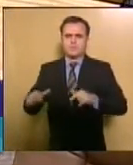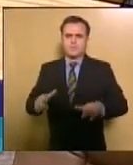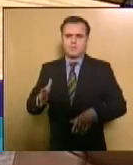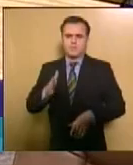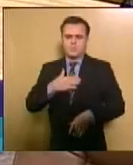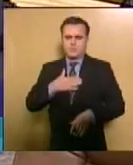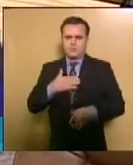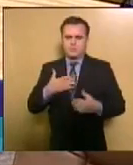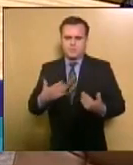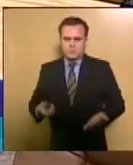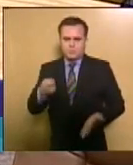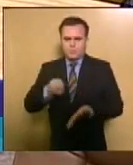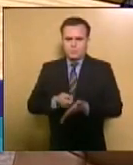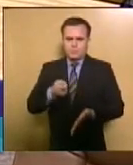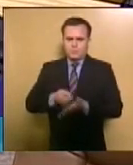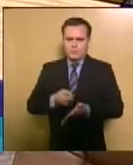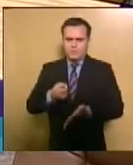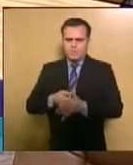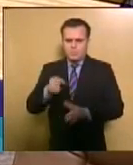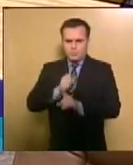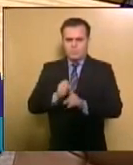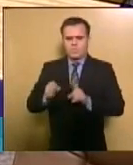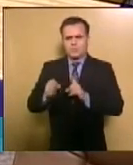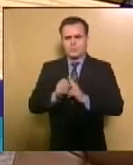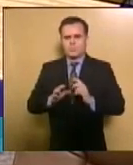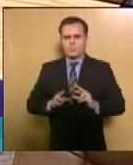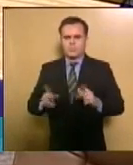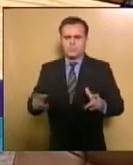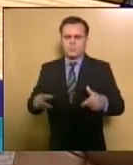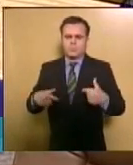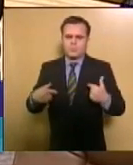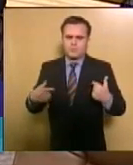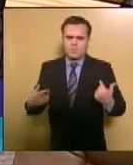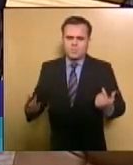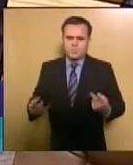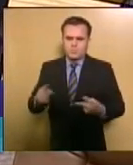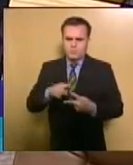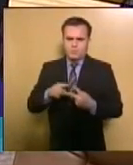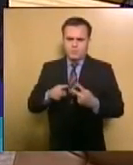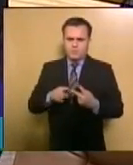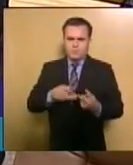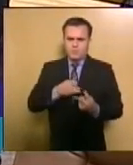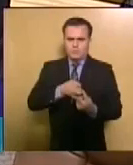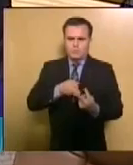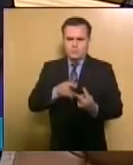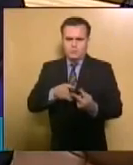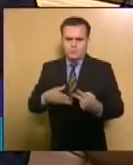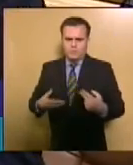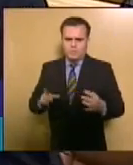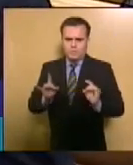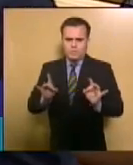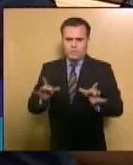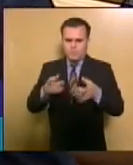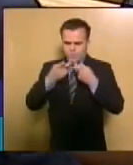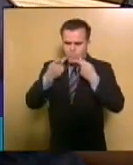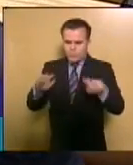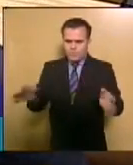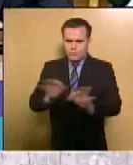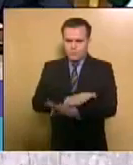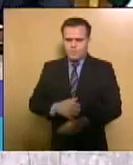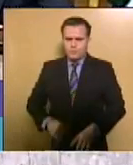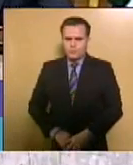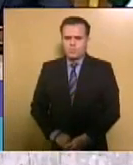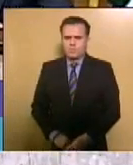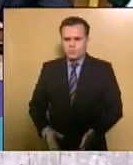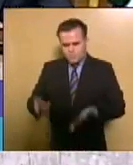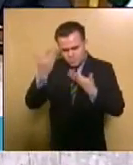a minha a cobrança da sociedade também é diferente a partir dessas duas visões acho que era só isso que eu queria colocar